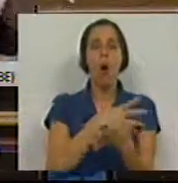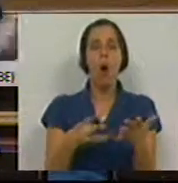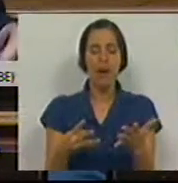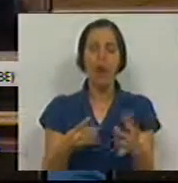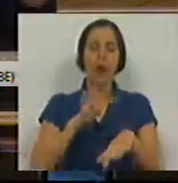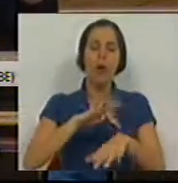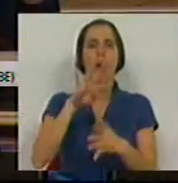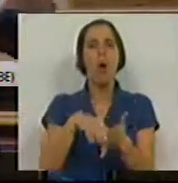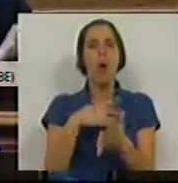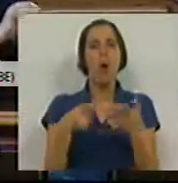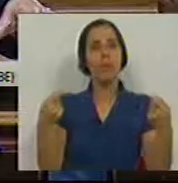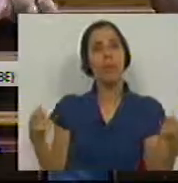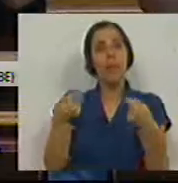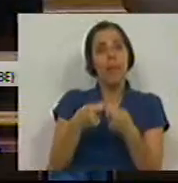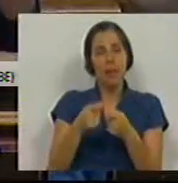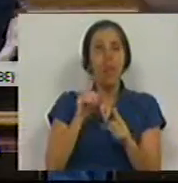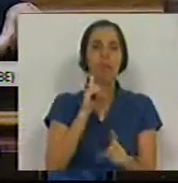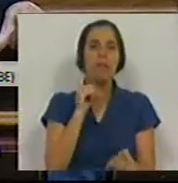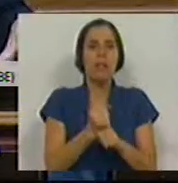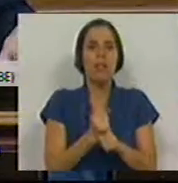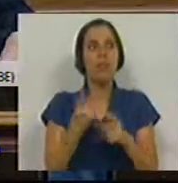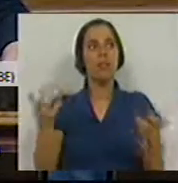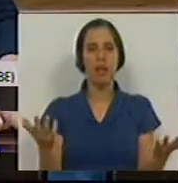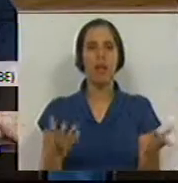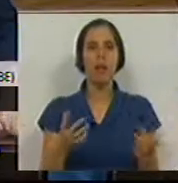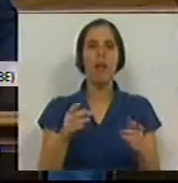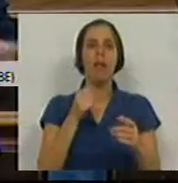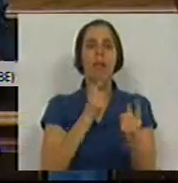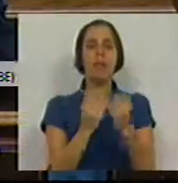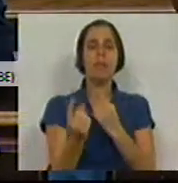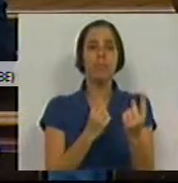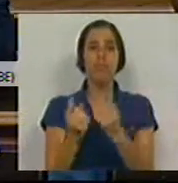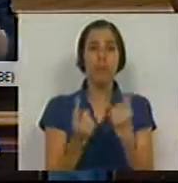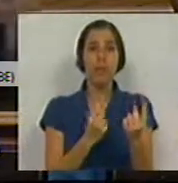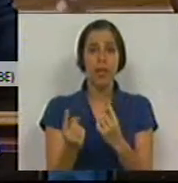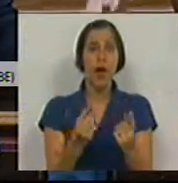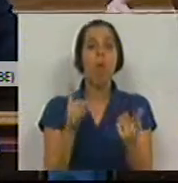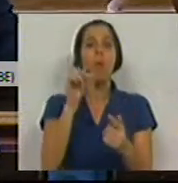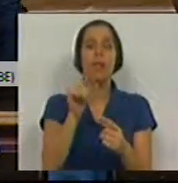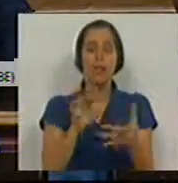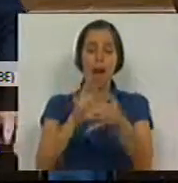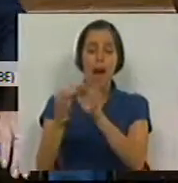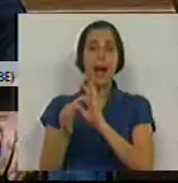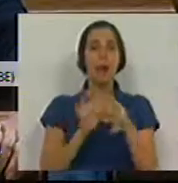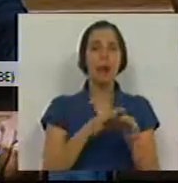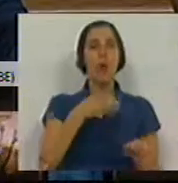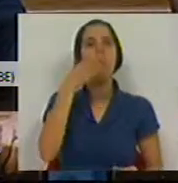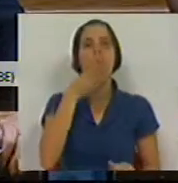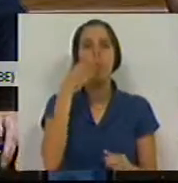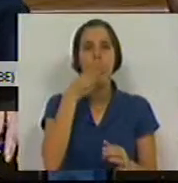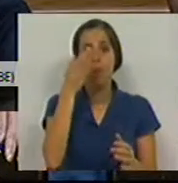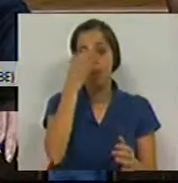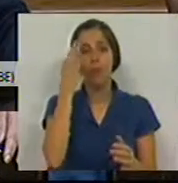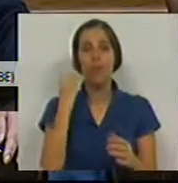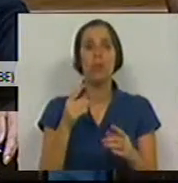sejam horários ajustados às exigências da circulação e também à articulação com os comboios